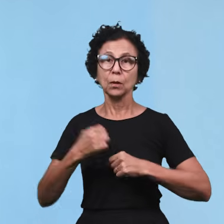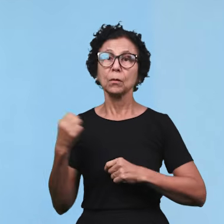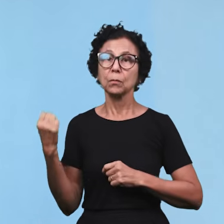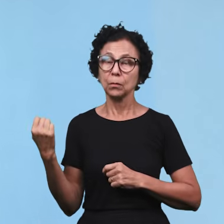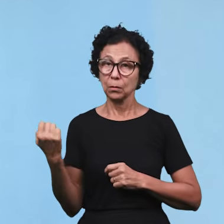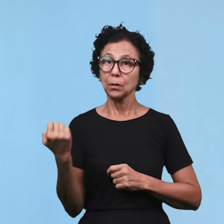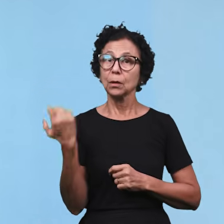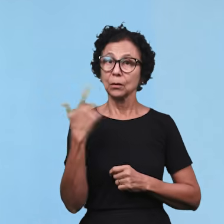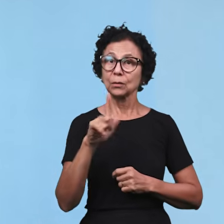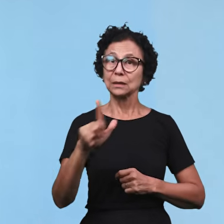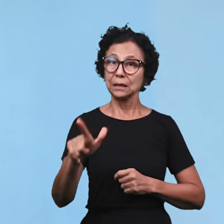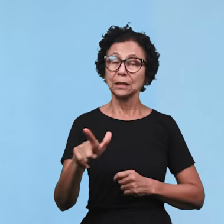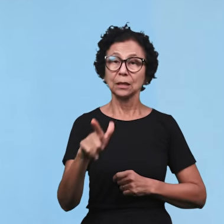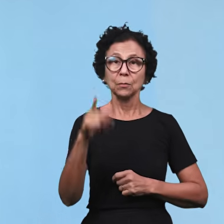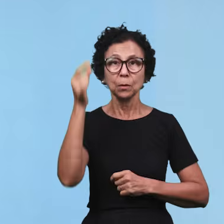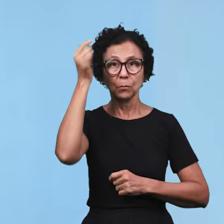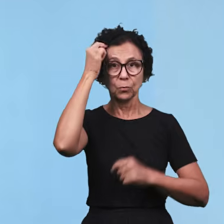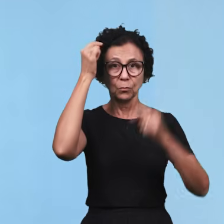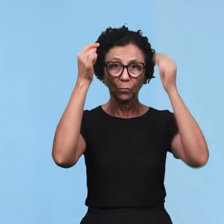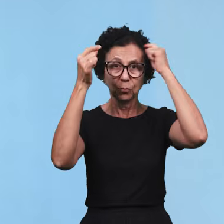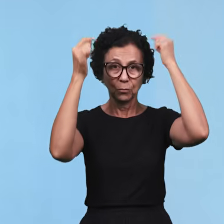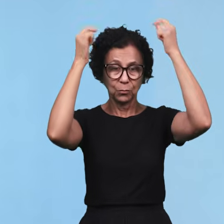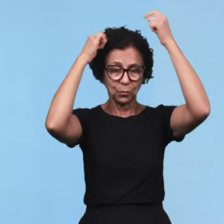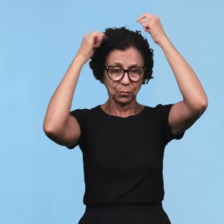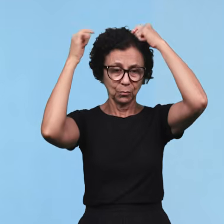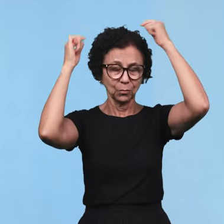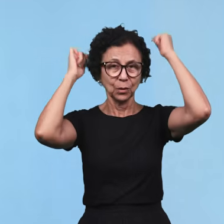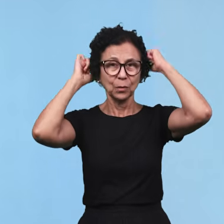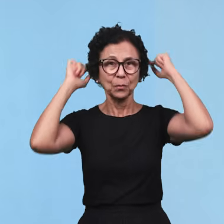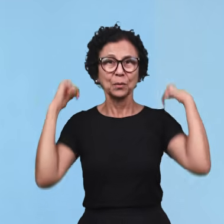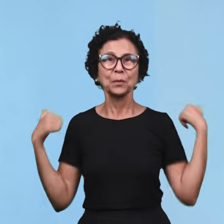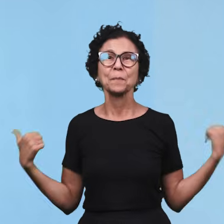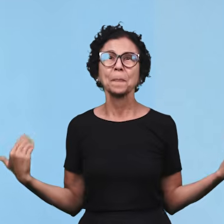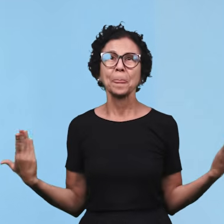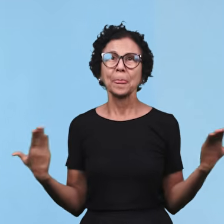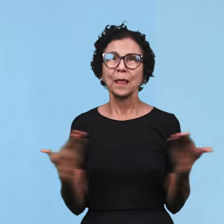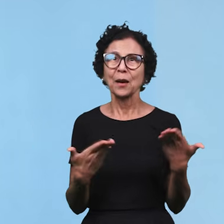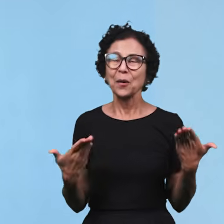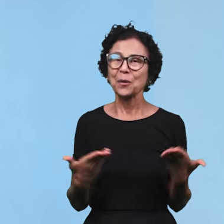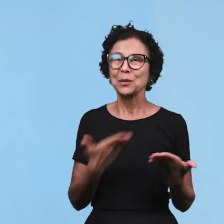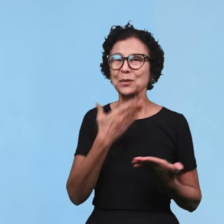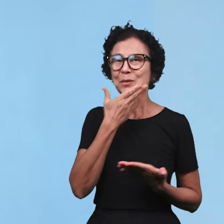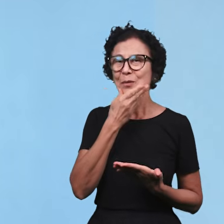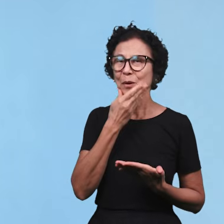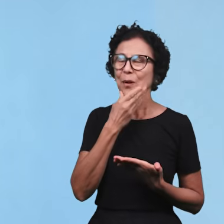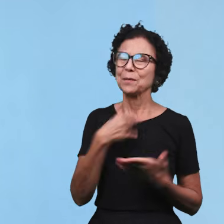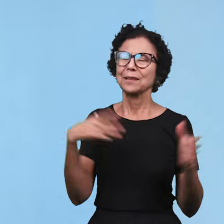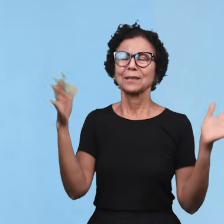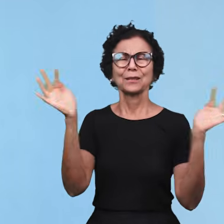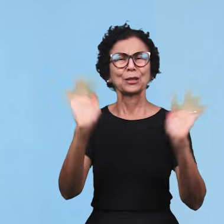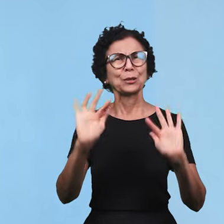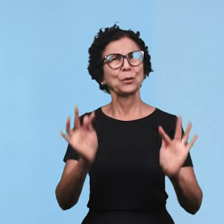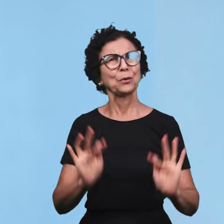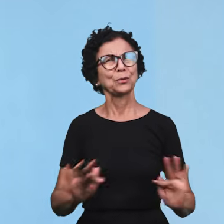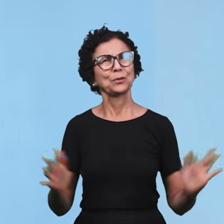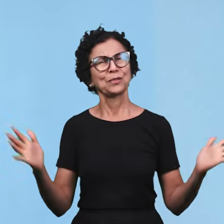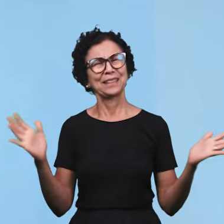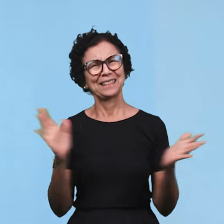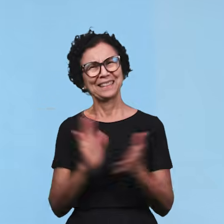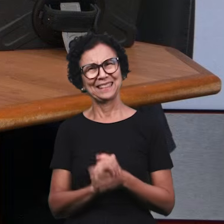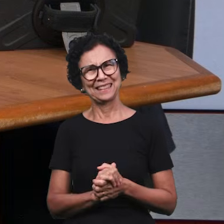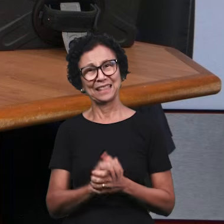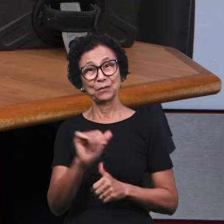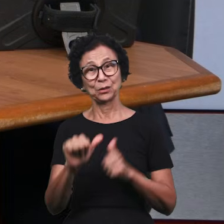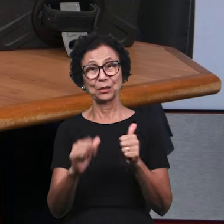folículos para transplantar e hoje o paciente teve um resultado excelente, está feliz da vida, daqui a pouco vai precisar mudar até o CPF.